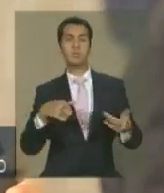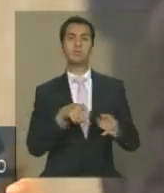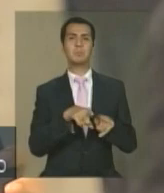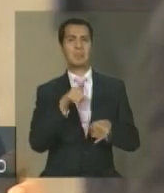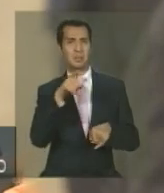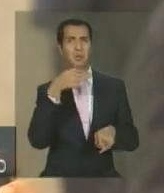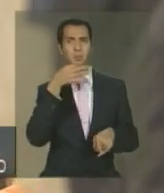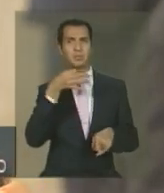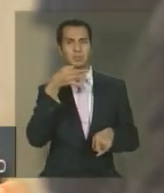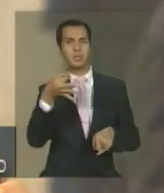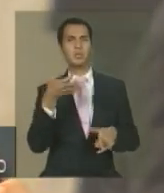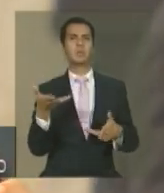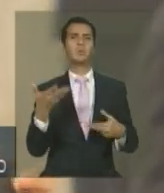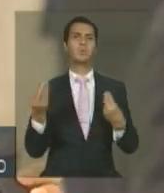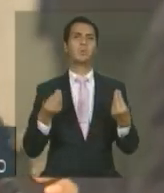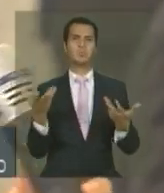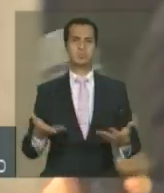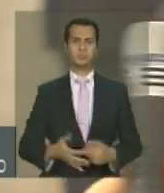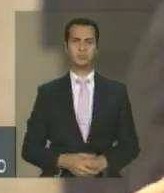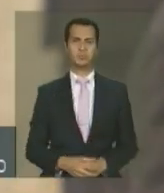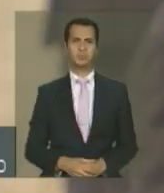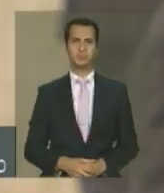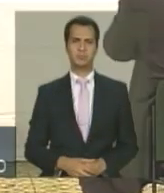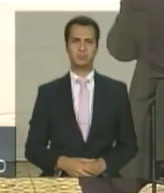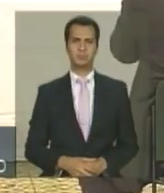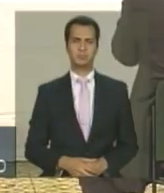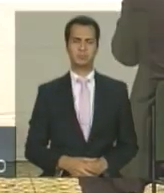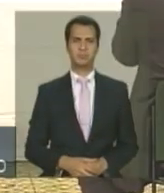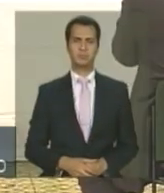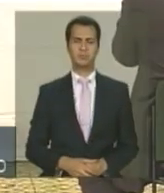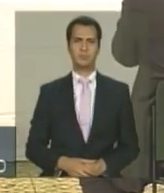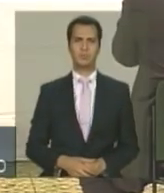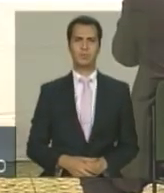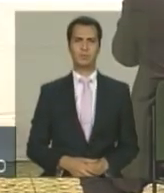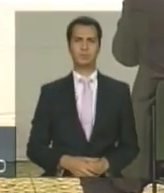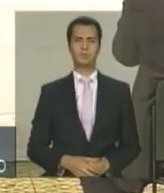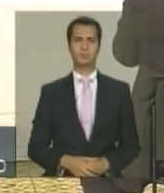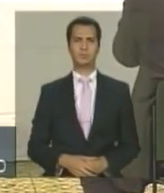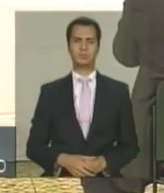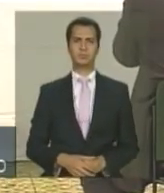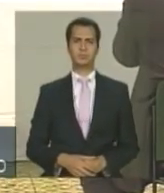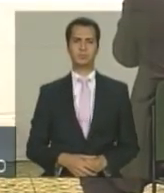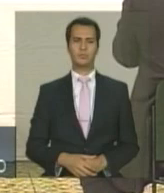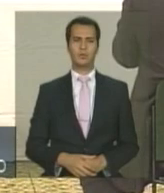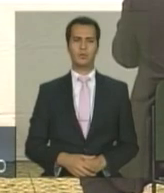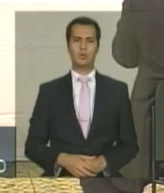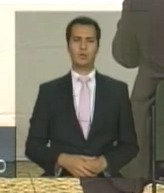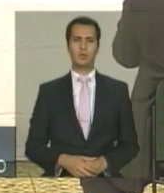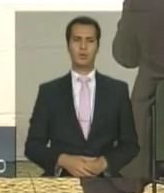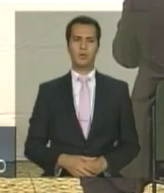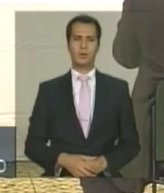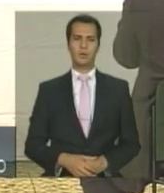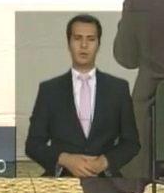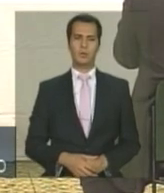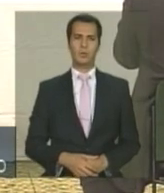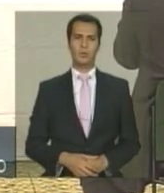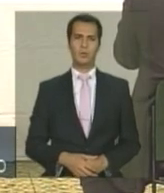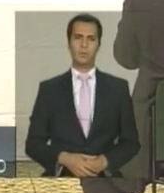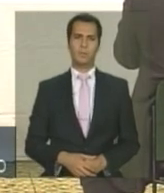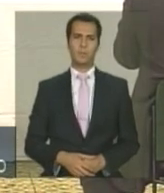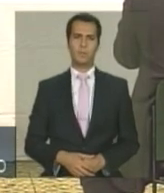foi a opinião dela em relação a isso. Não, a presidenta, obviamente, recebeu com muita